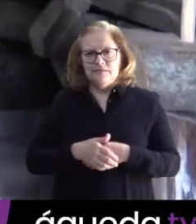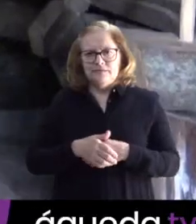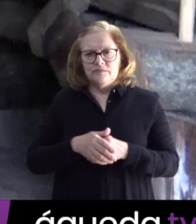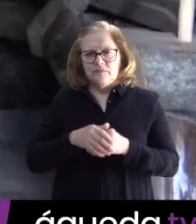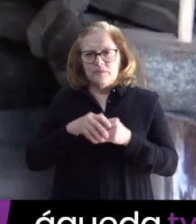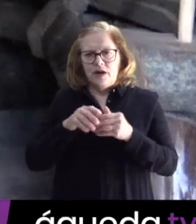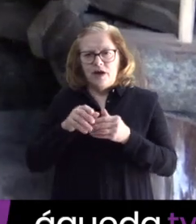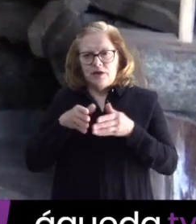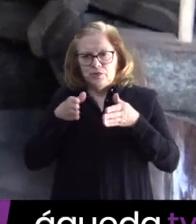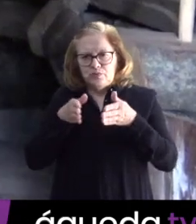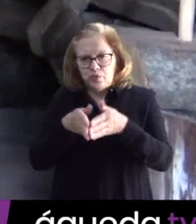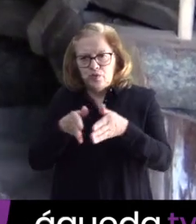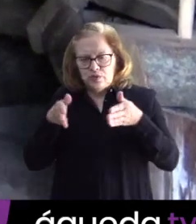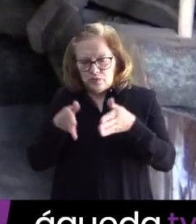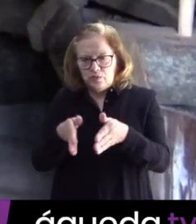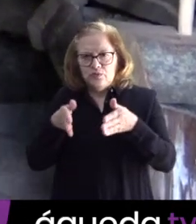Há uma caleira,